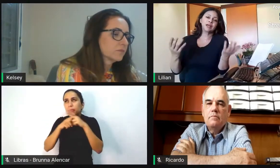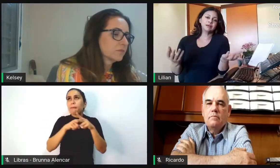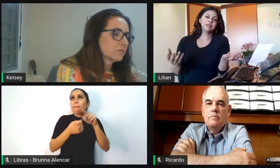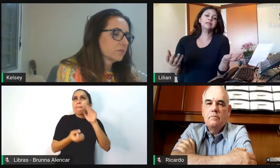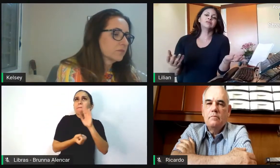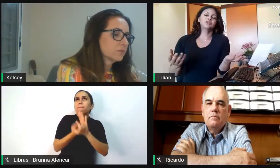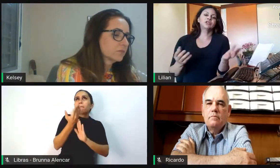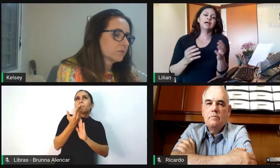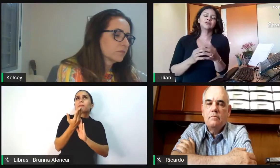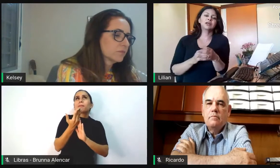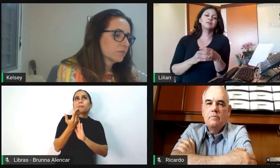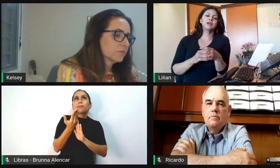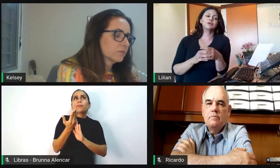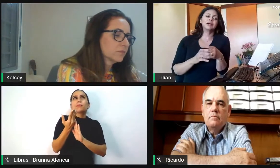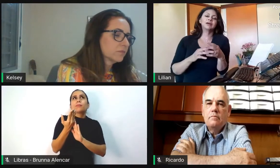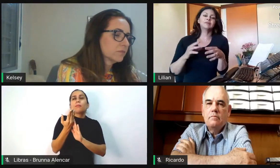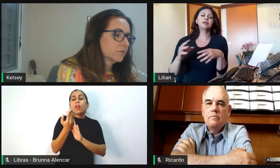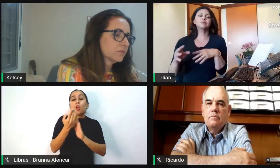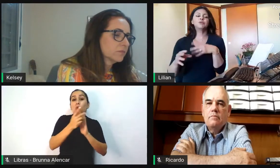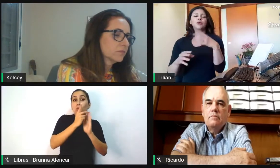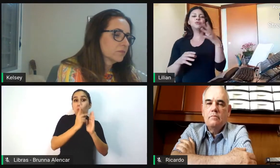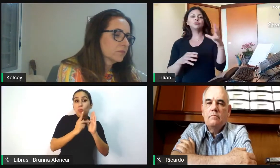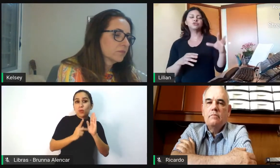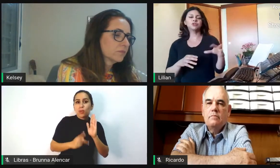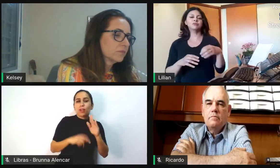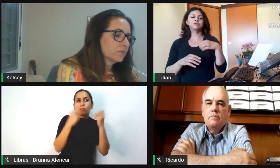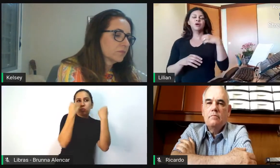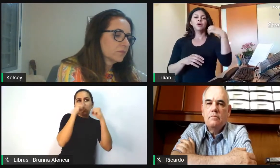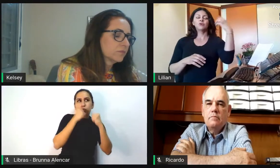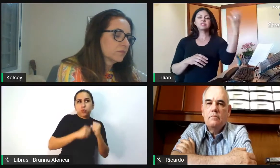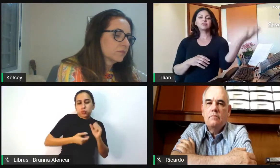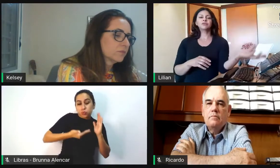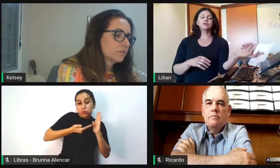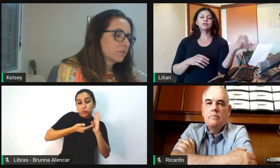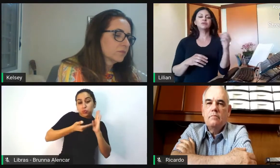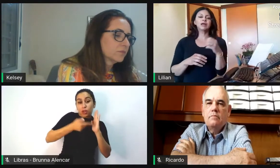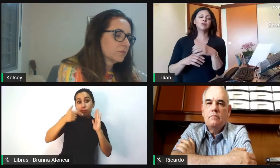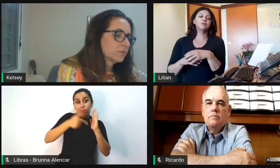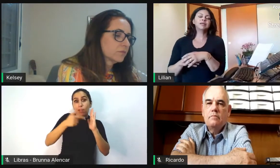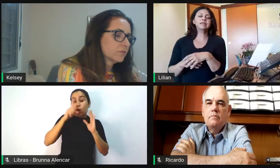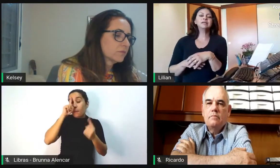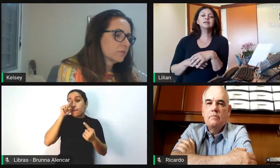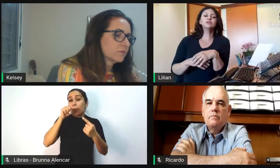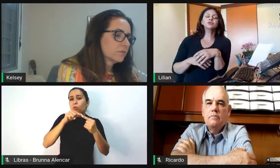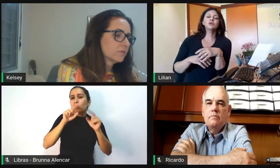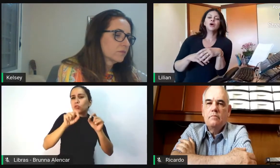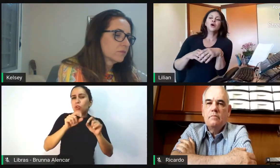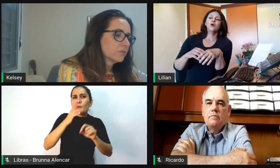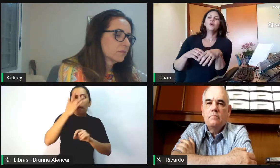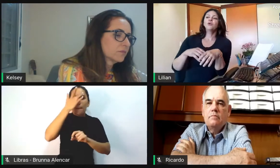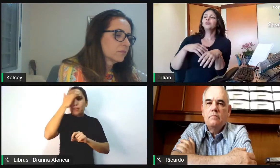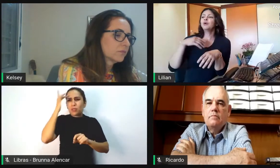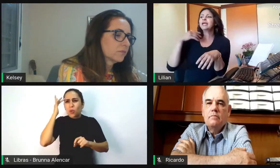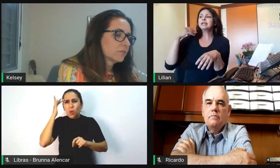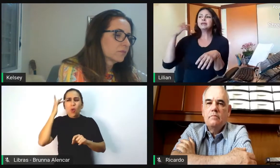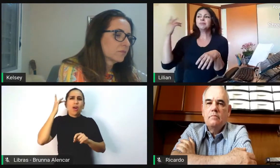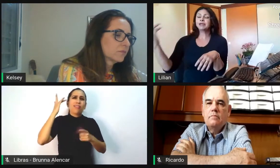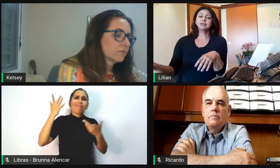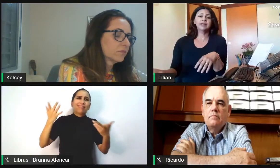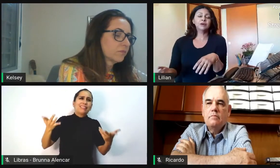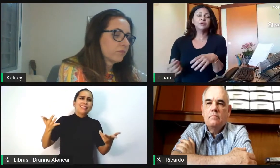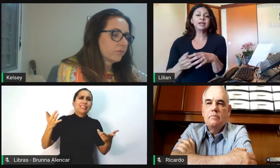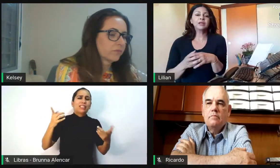o programa de ginástica laboral da Câmara, por algum motivo, o servidor não está acompanhando, ou